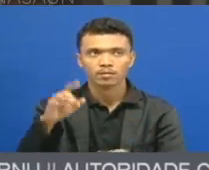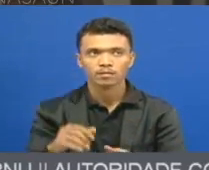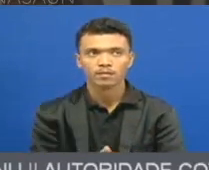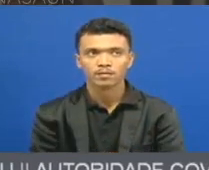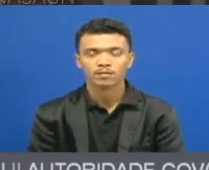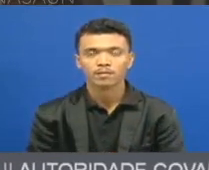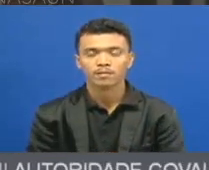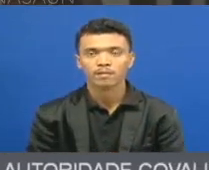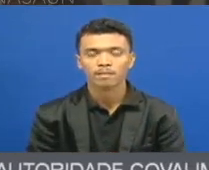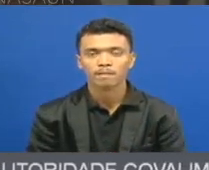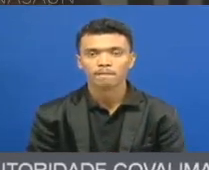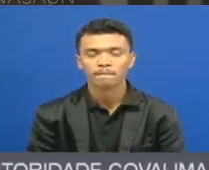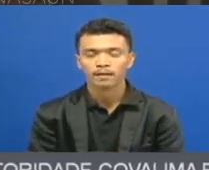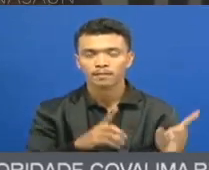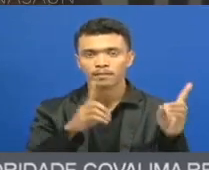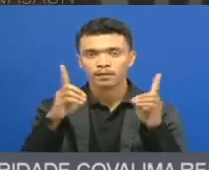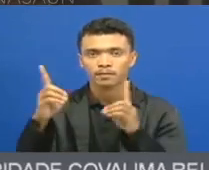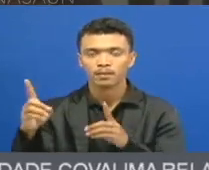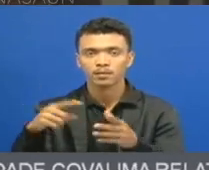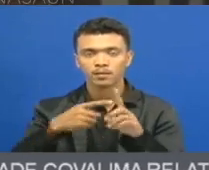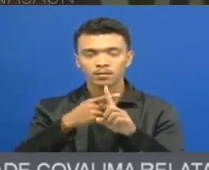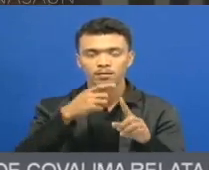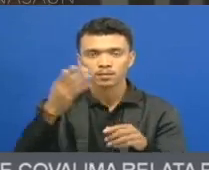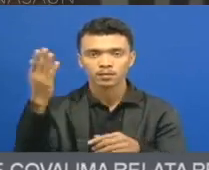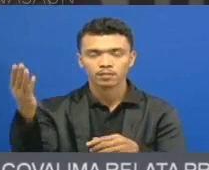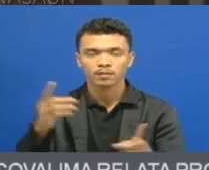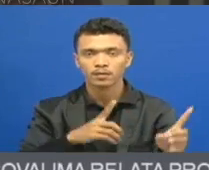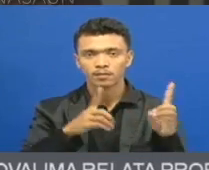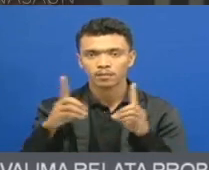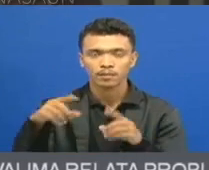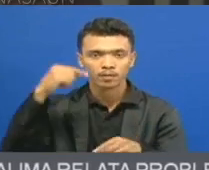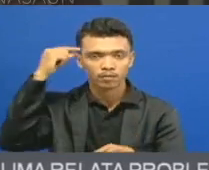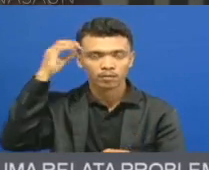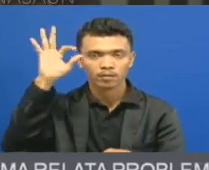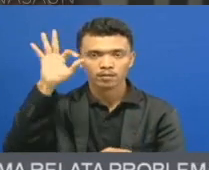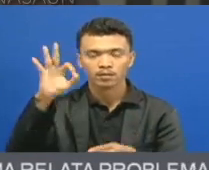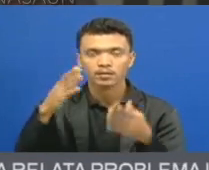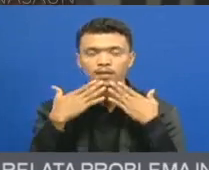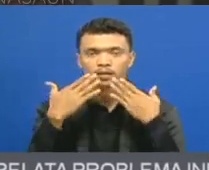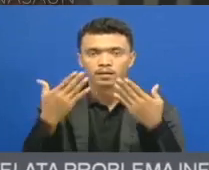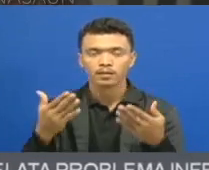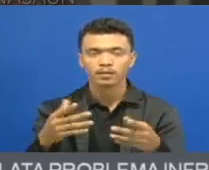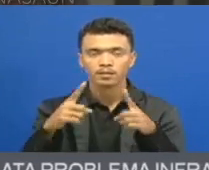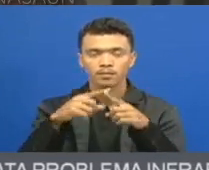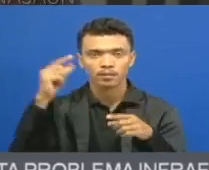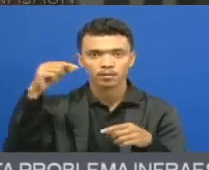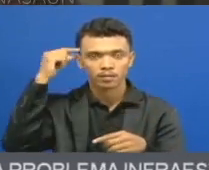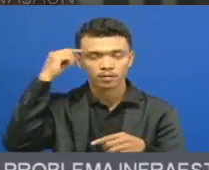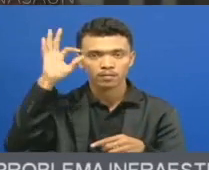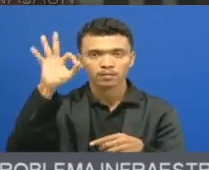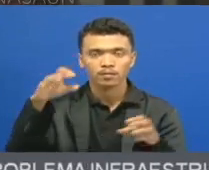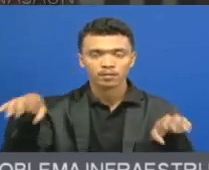oitavo governo cria começa o cinema, mas realiza e no governo. Agradece a o oitavo governo, no governo de